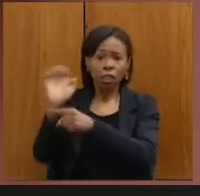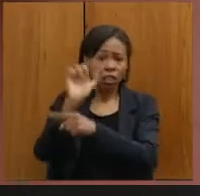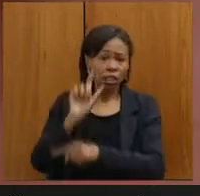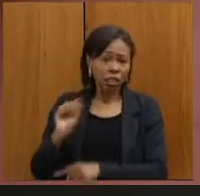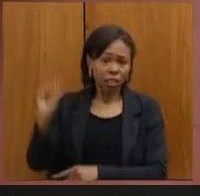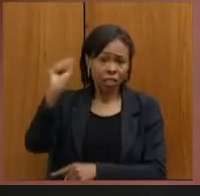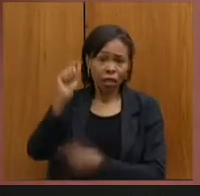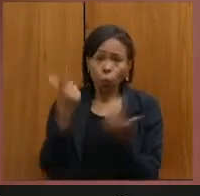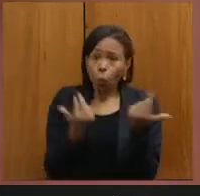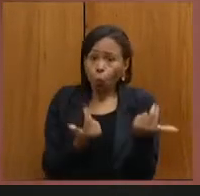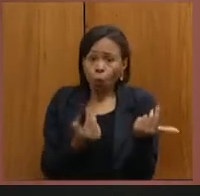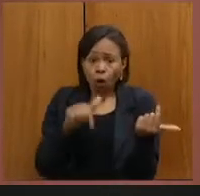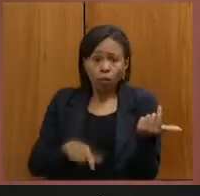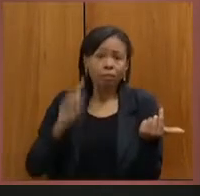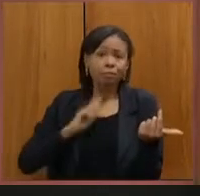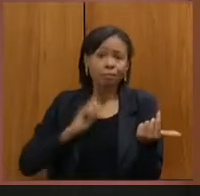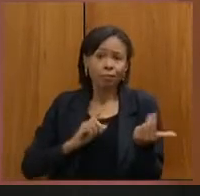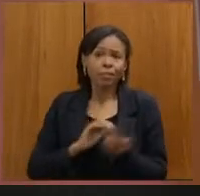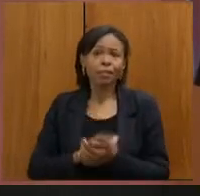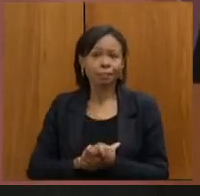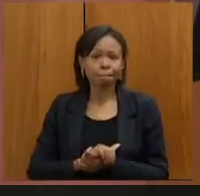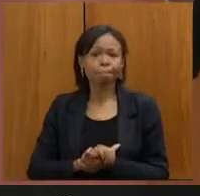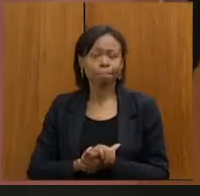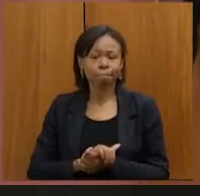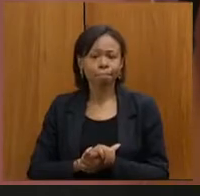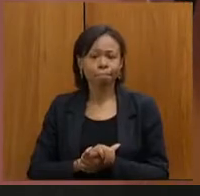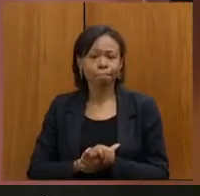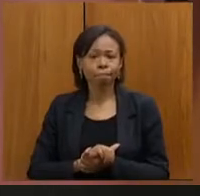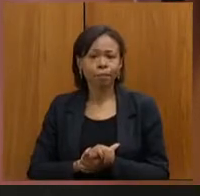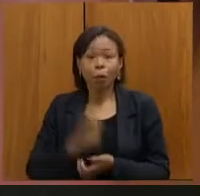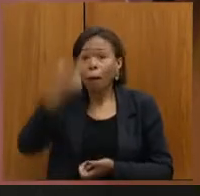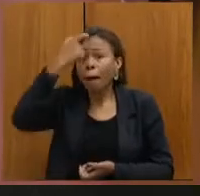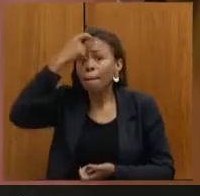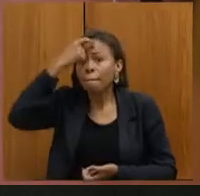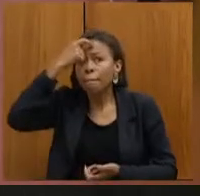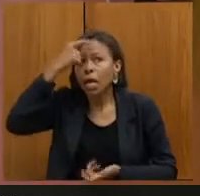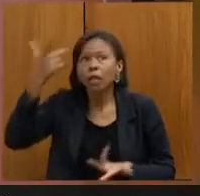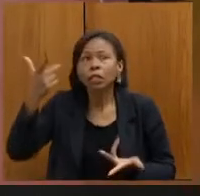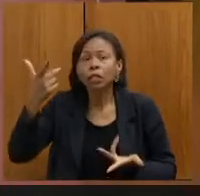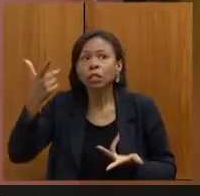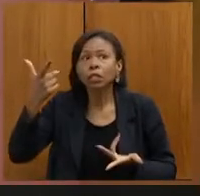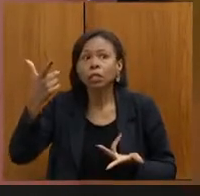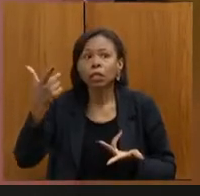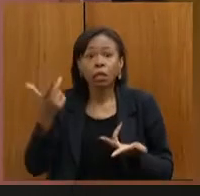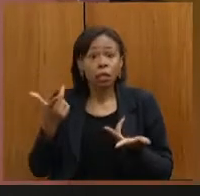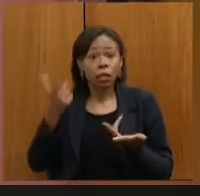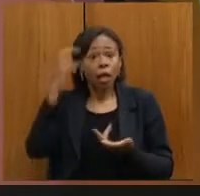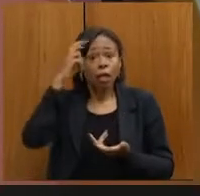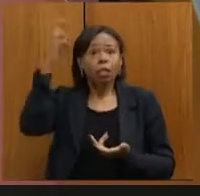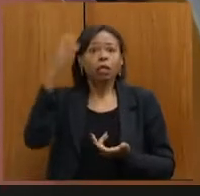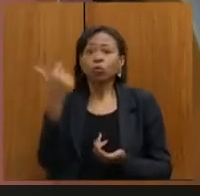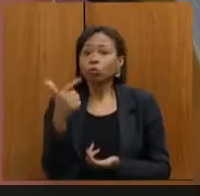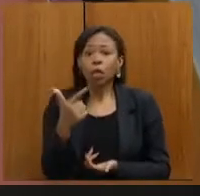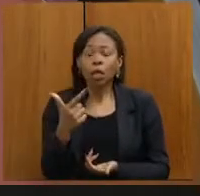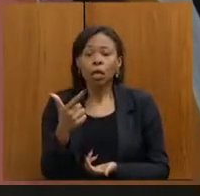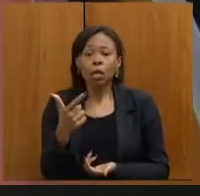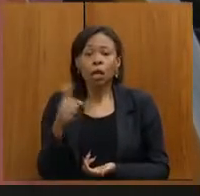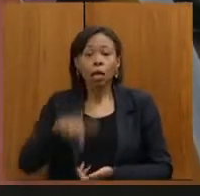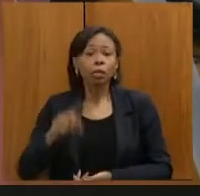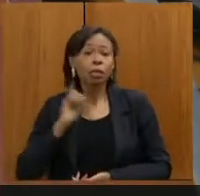que nós estamos ou será que não tem Uma Mente Brilhante no Rio de Janeiro Rio Grande do Sul aqui em Minas